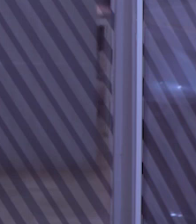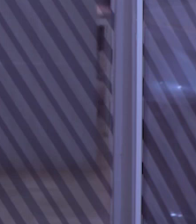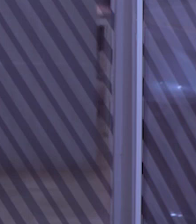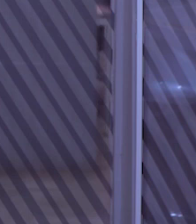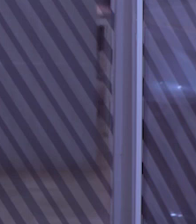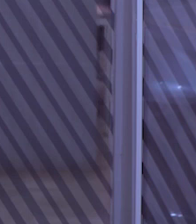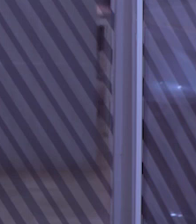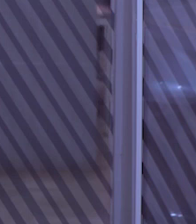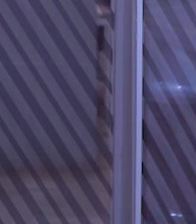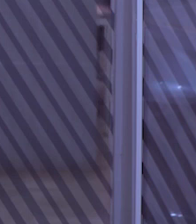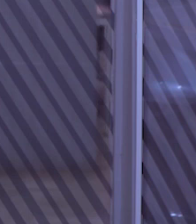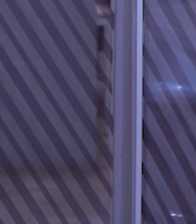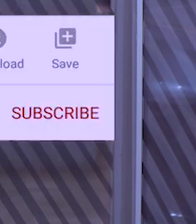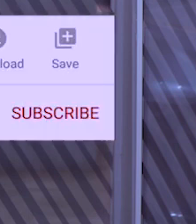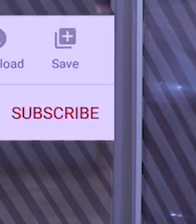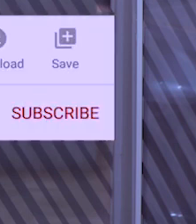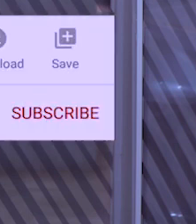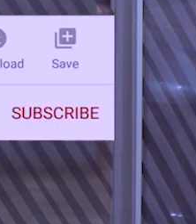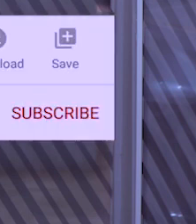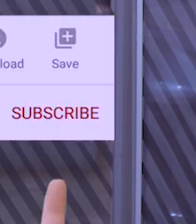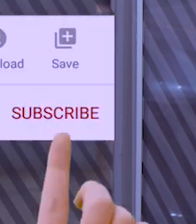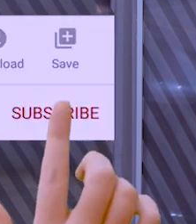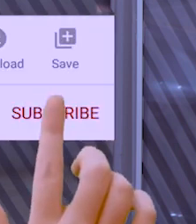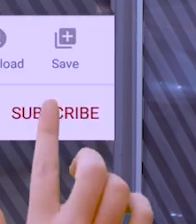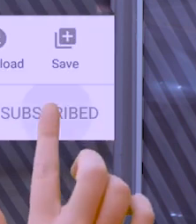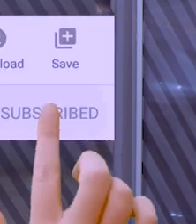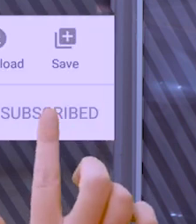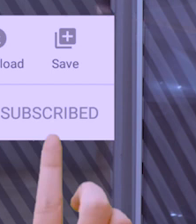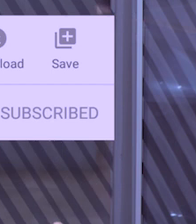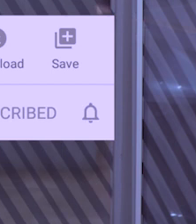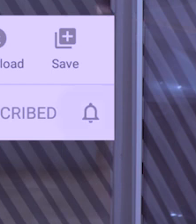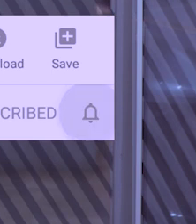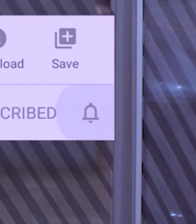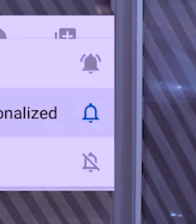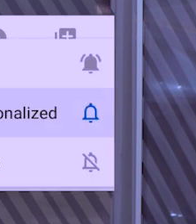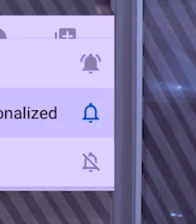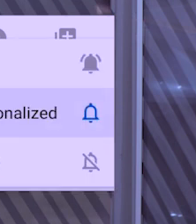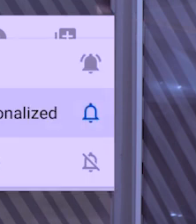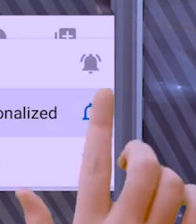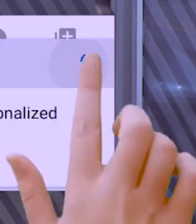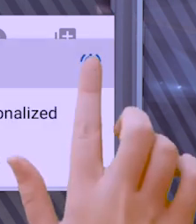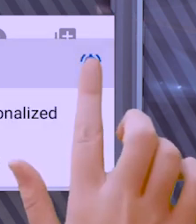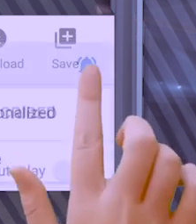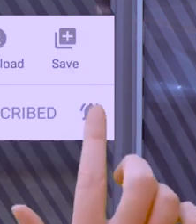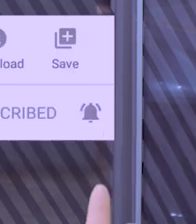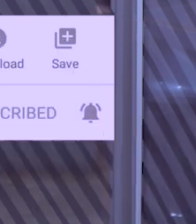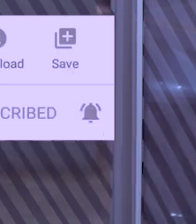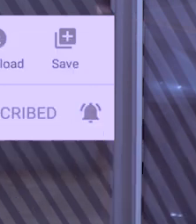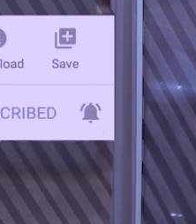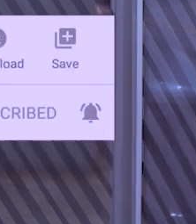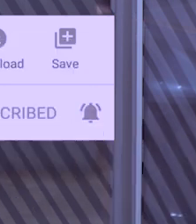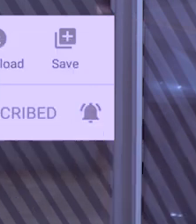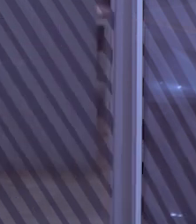Para obter mais informações, não se esqueça de curtir e subscrever no canal social media Gemen TV e clique também no botão